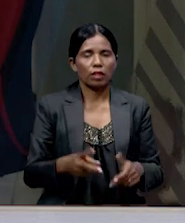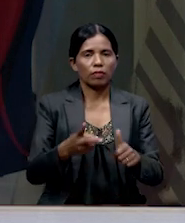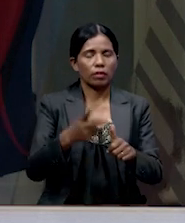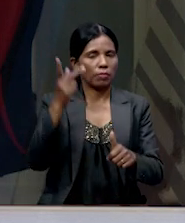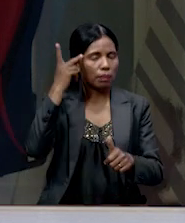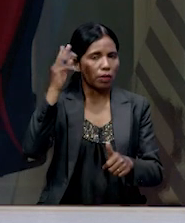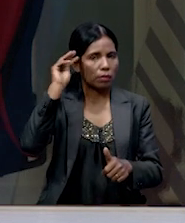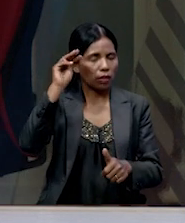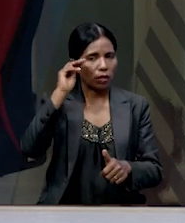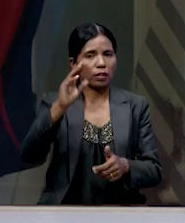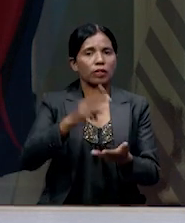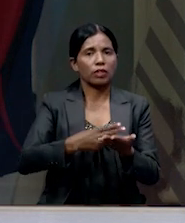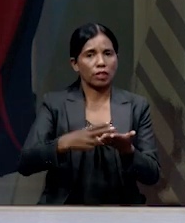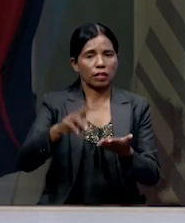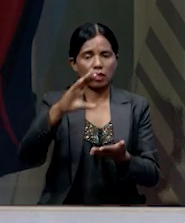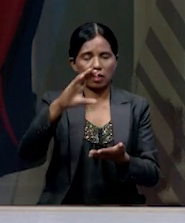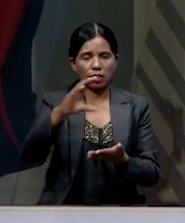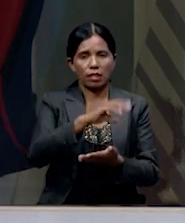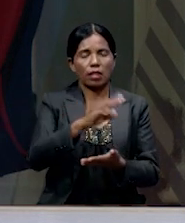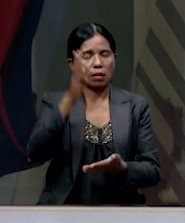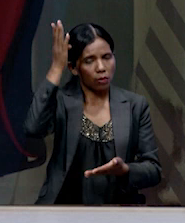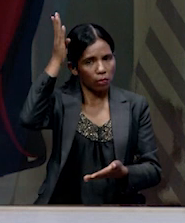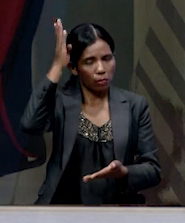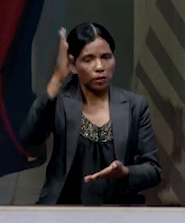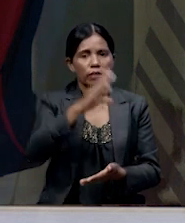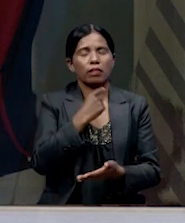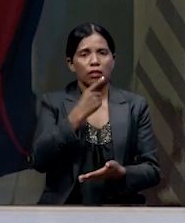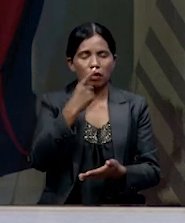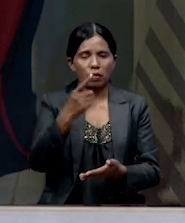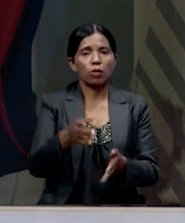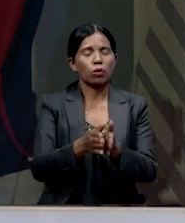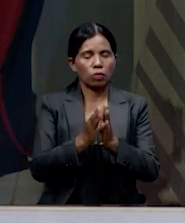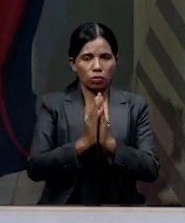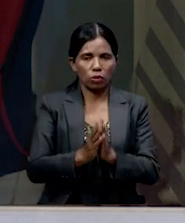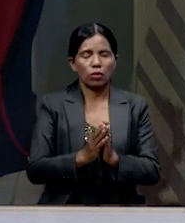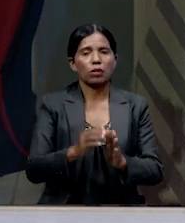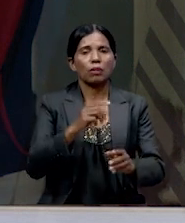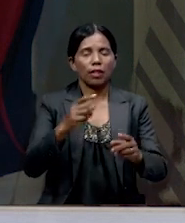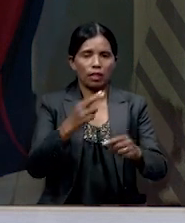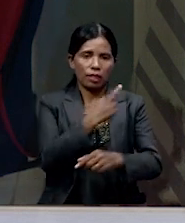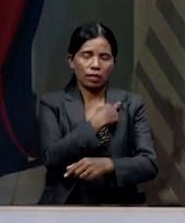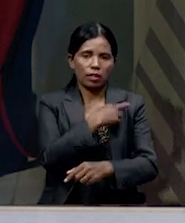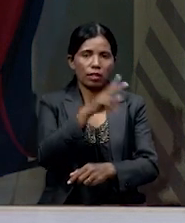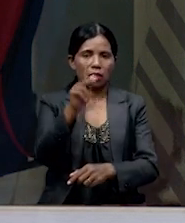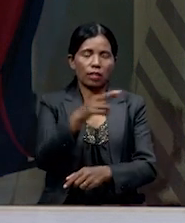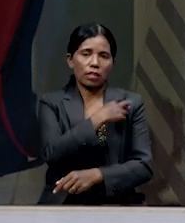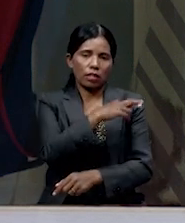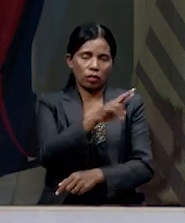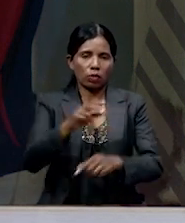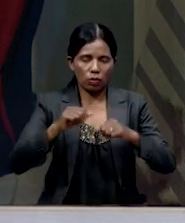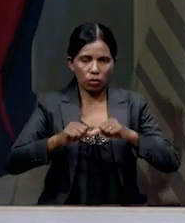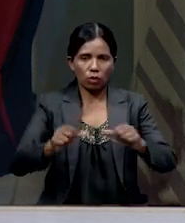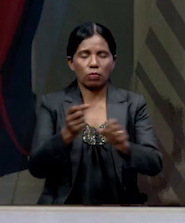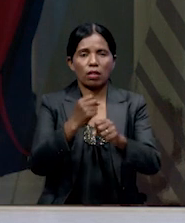vice-primeiro-ministro Santa Sé, arcebispo Edgar Peña Parra, cujas confissões religiosas, ato continua ao